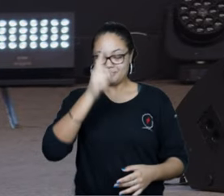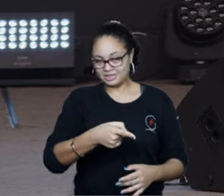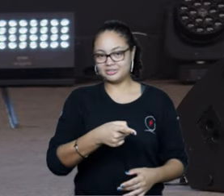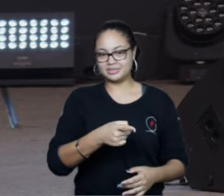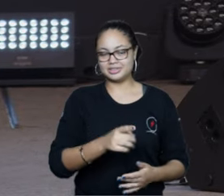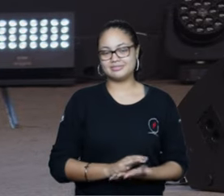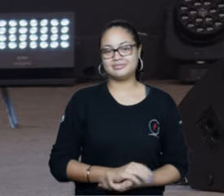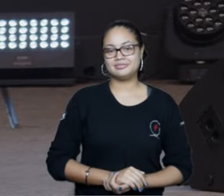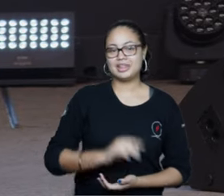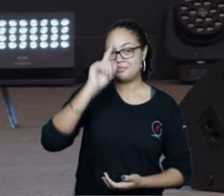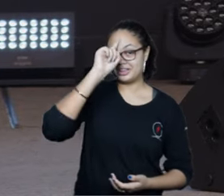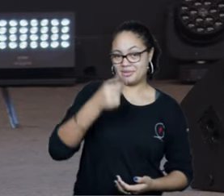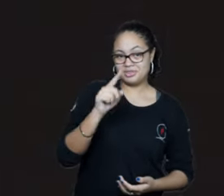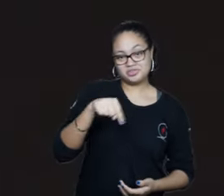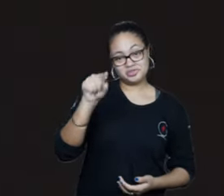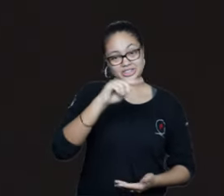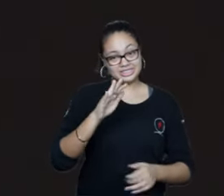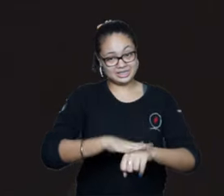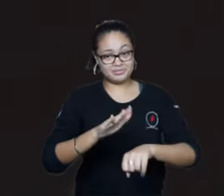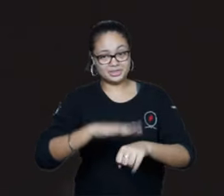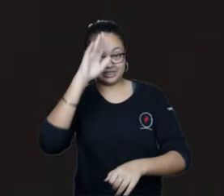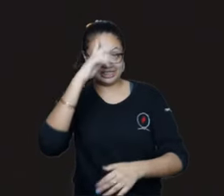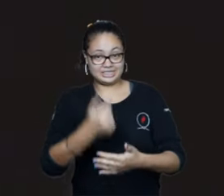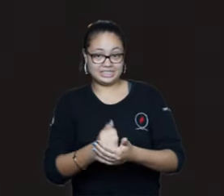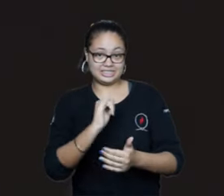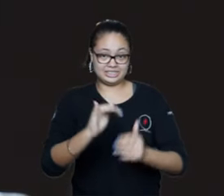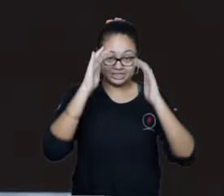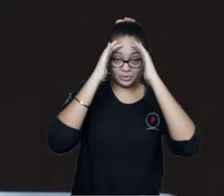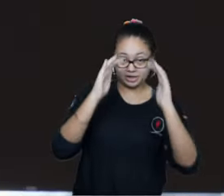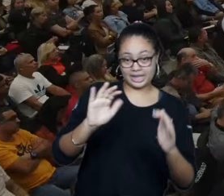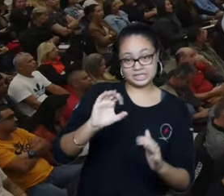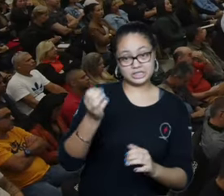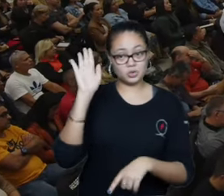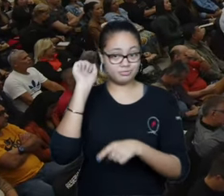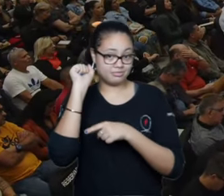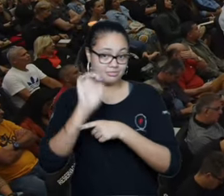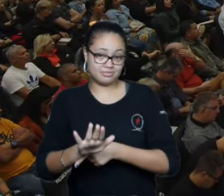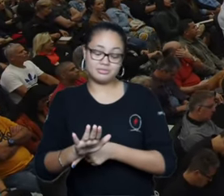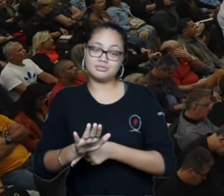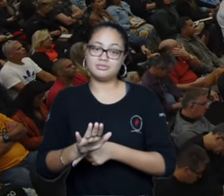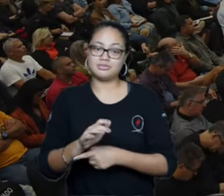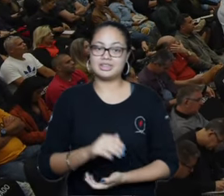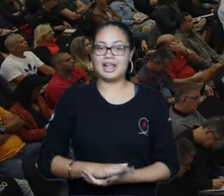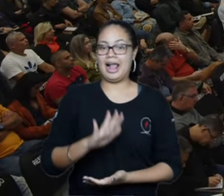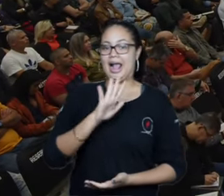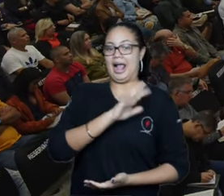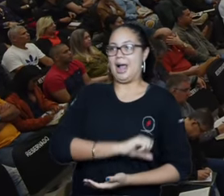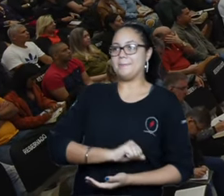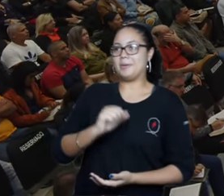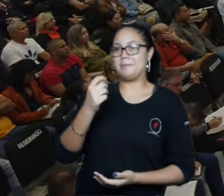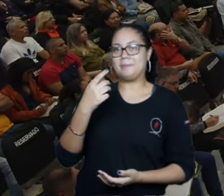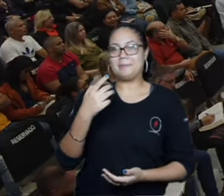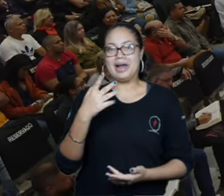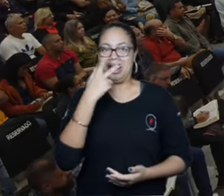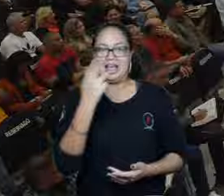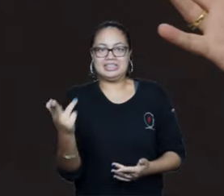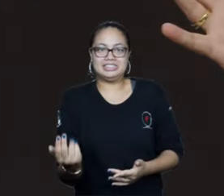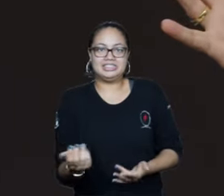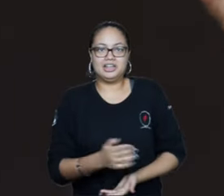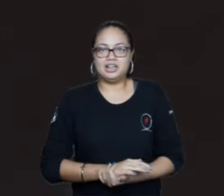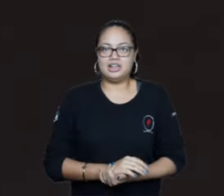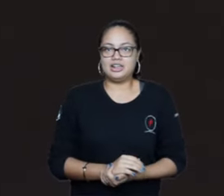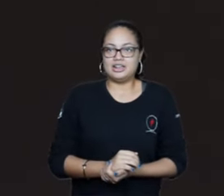mandamento você decide obedecer ou não tem gente que pensa que amar um negócio que vê assim você sentou pelo nariz pela boca pela